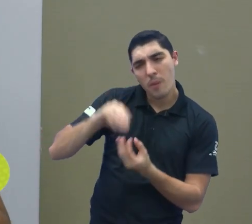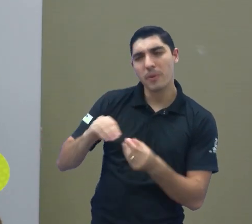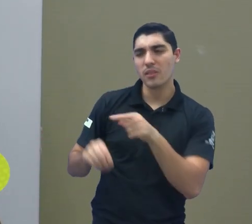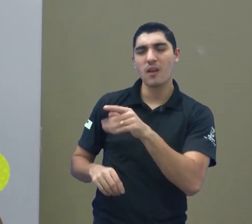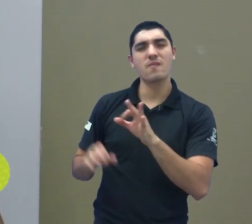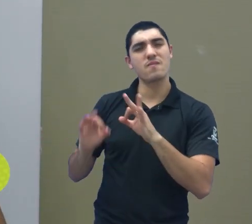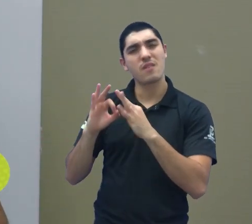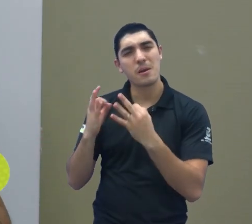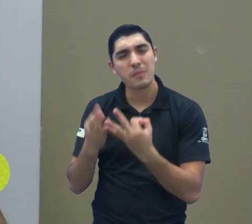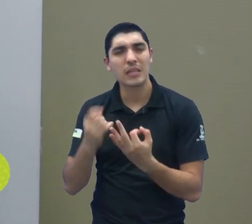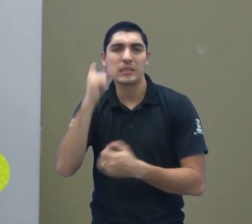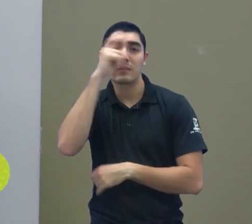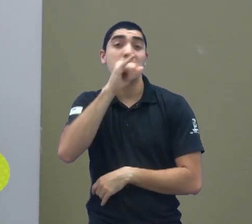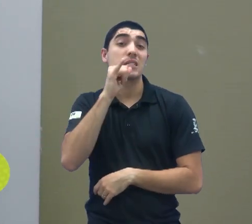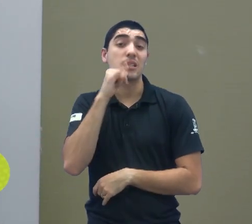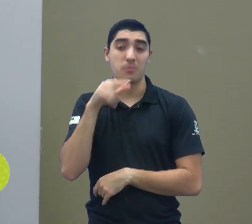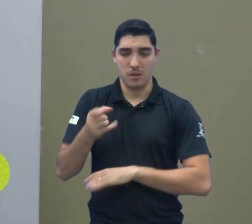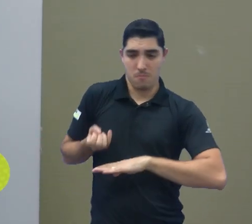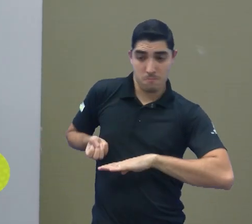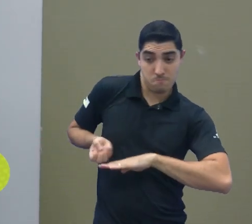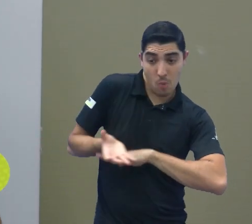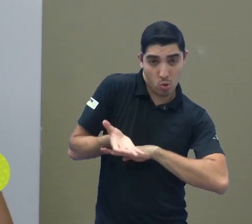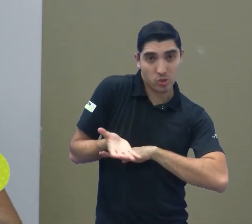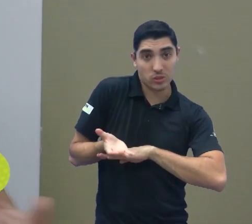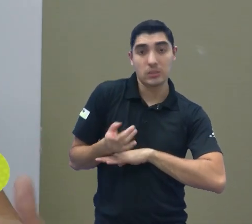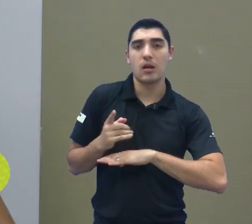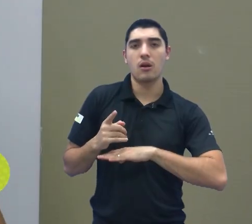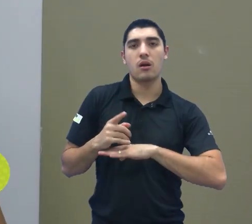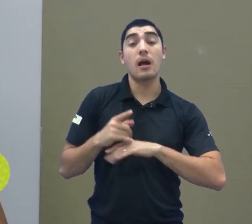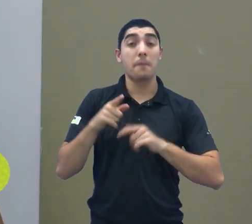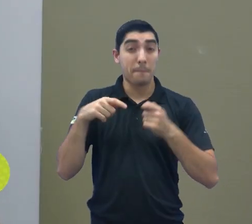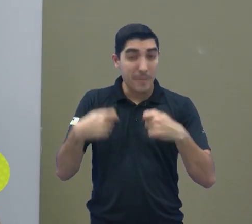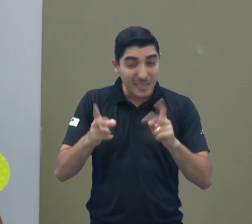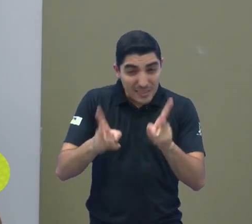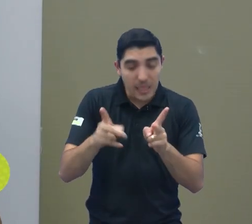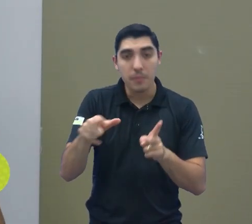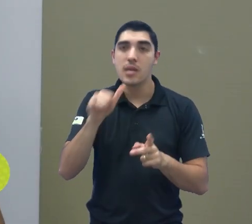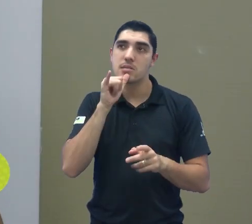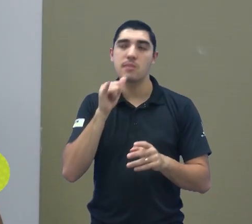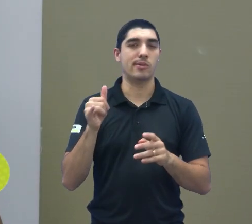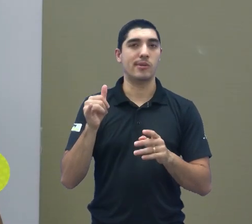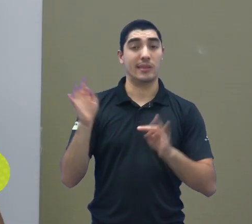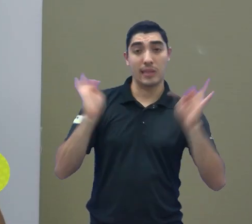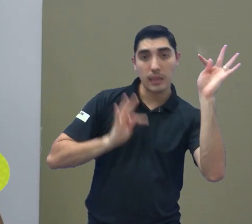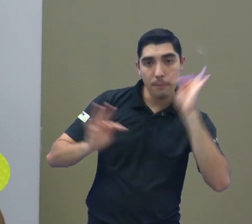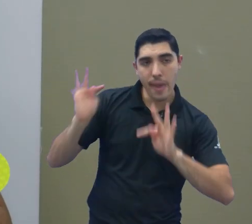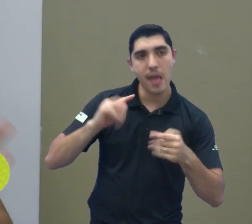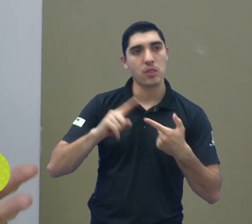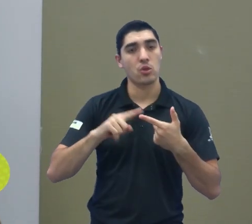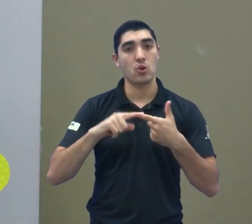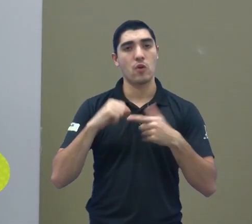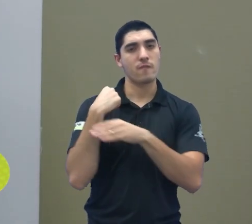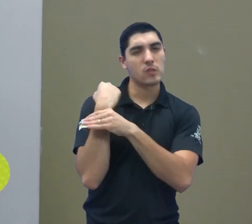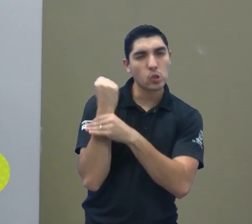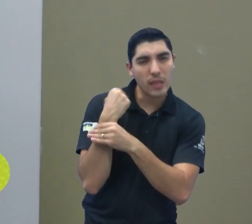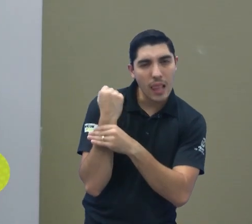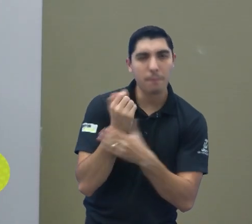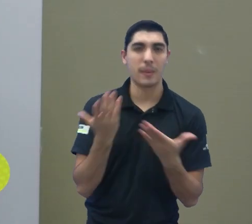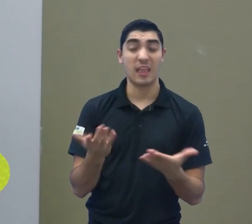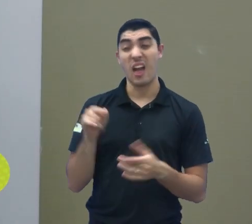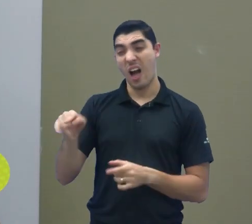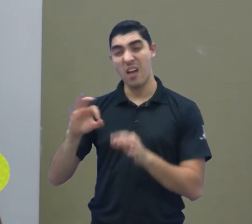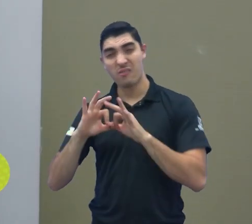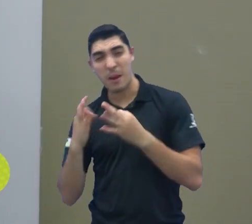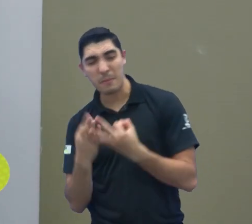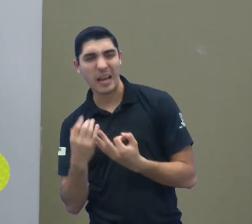caso da bocha, eles são muito comprometidos, então eles fazem muitos tratamentos, fisioterapia, então acaba num primeiro momento, às vezes, para a família